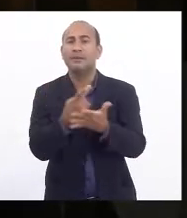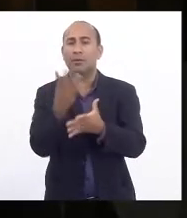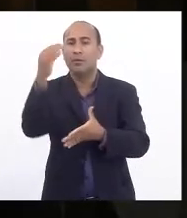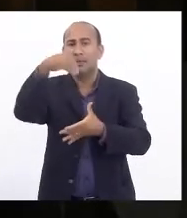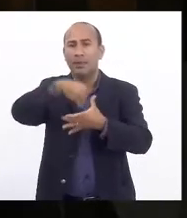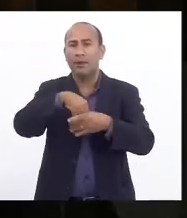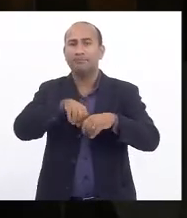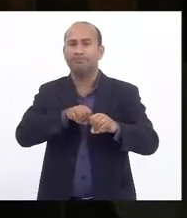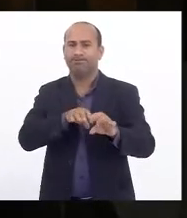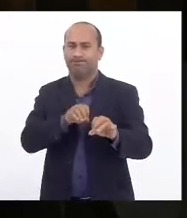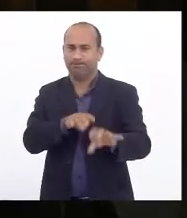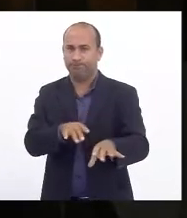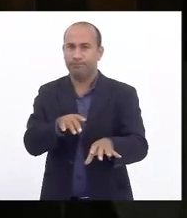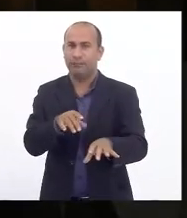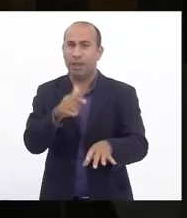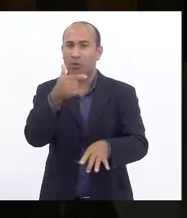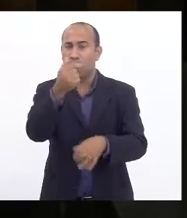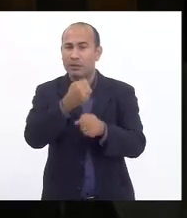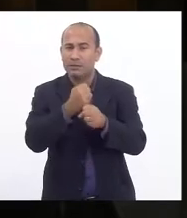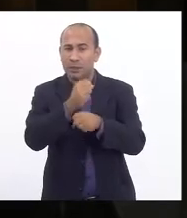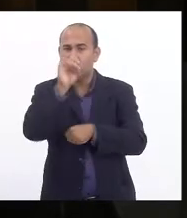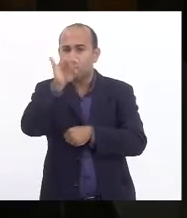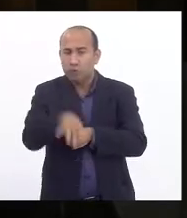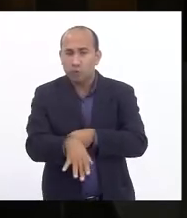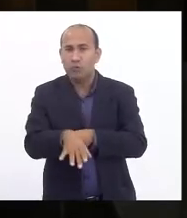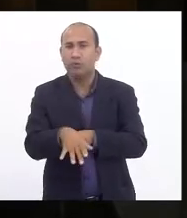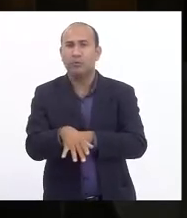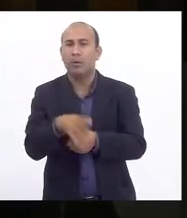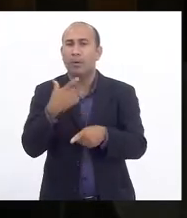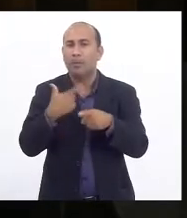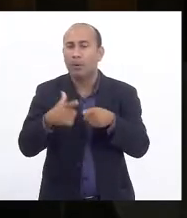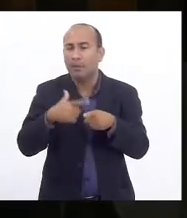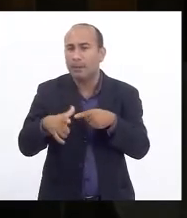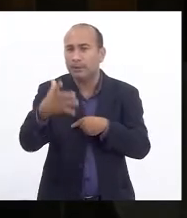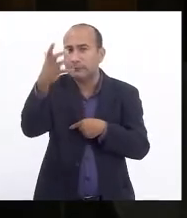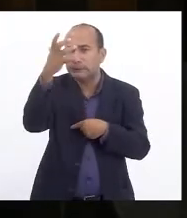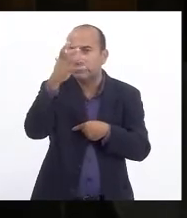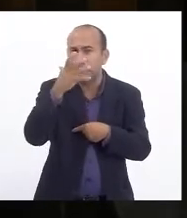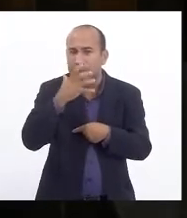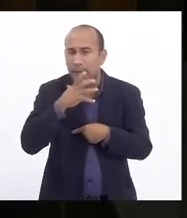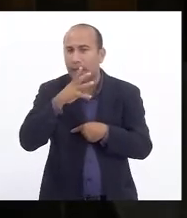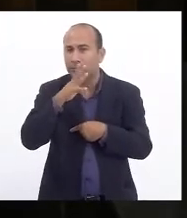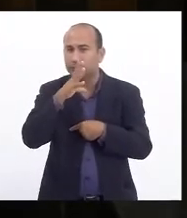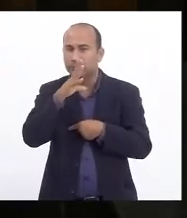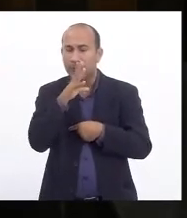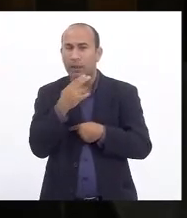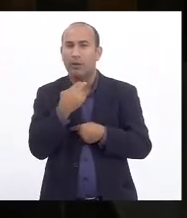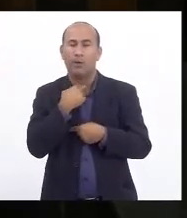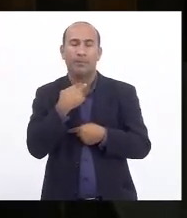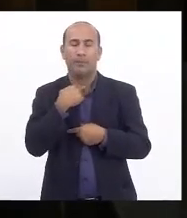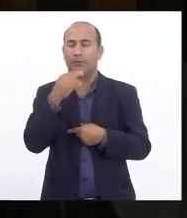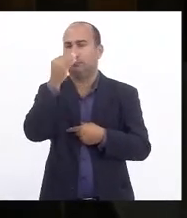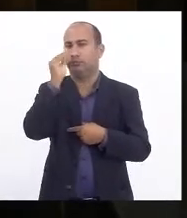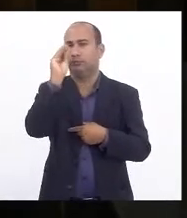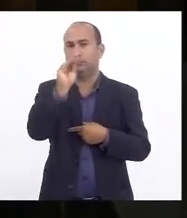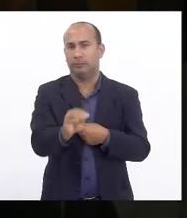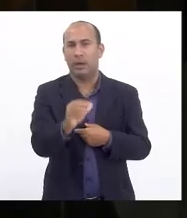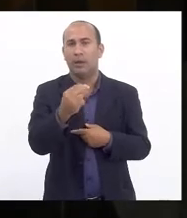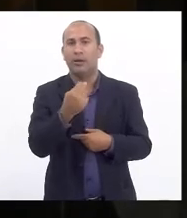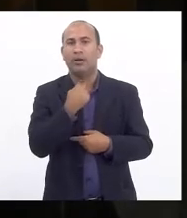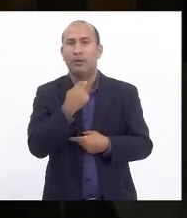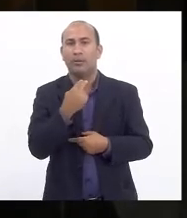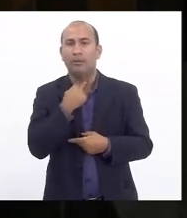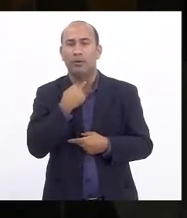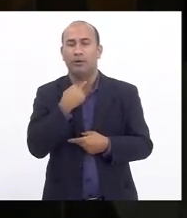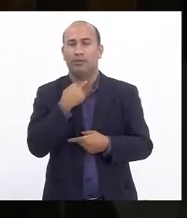educação nesses últimos dois anos essa tragédia silenciosa ela não pode ser desprezada e ela não